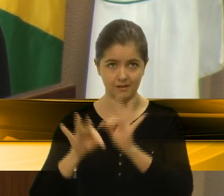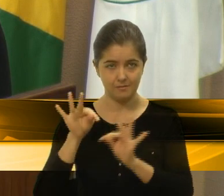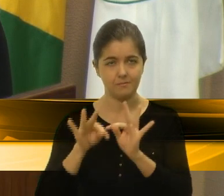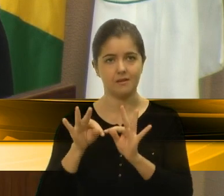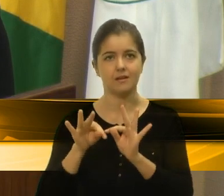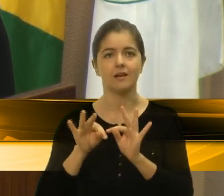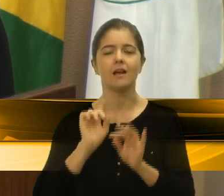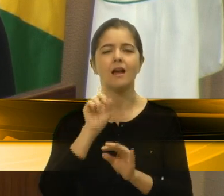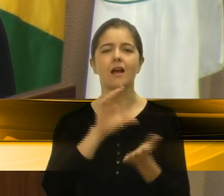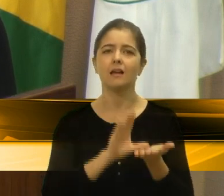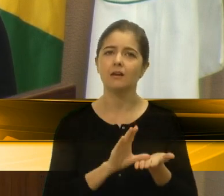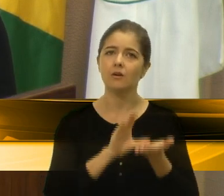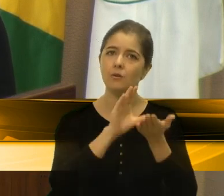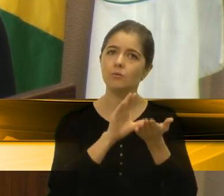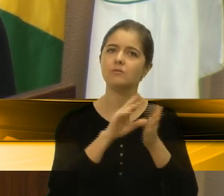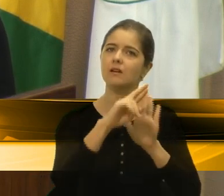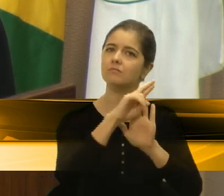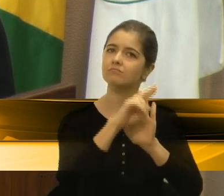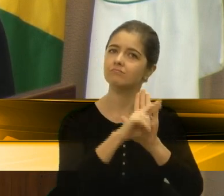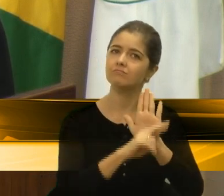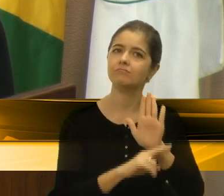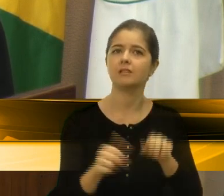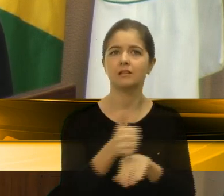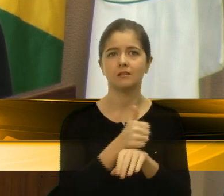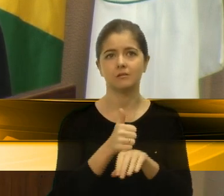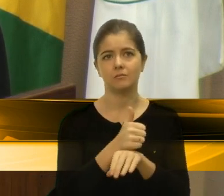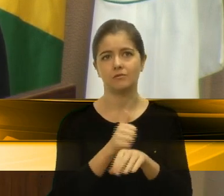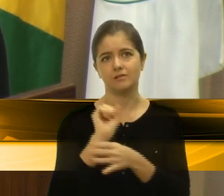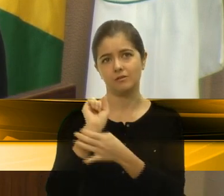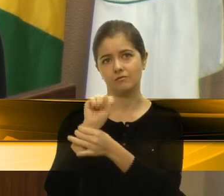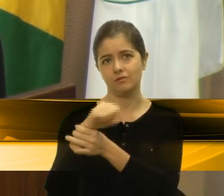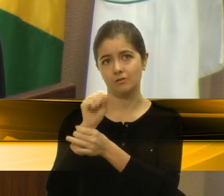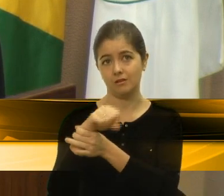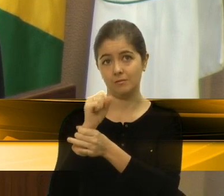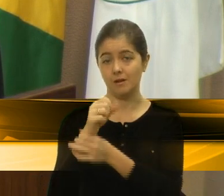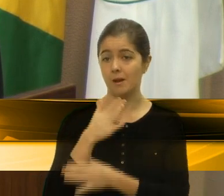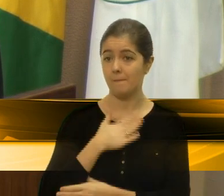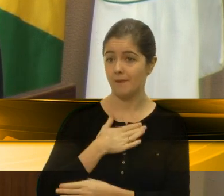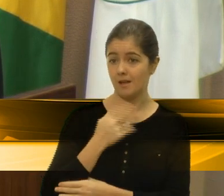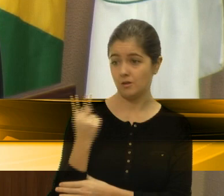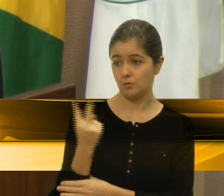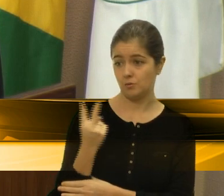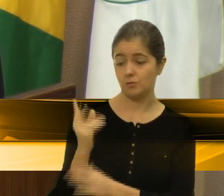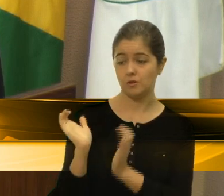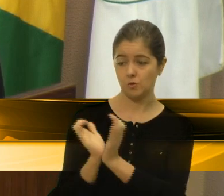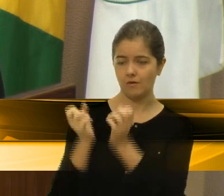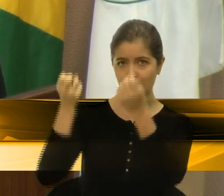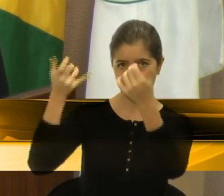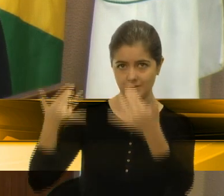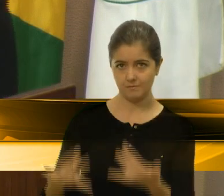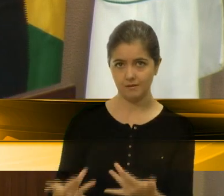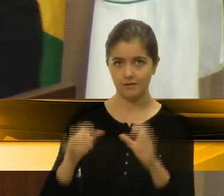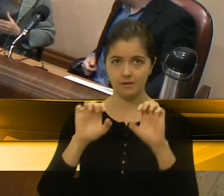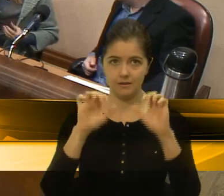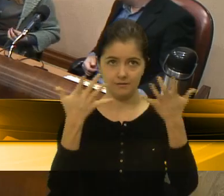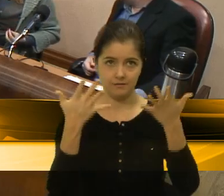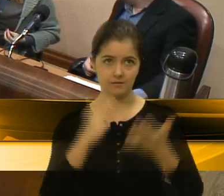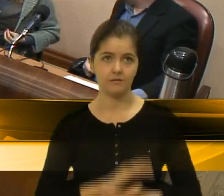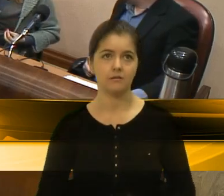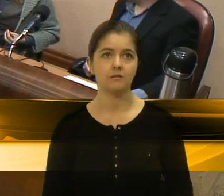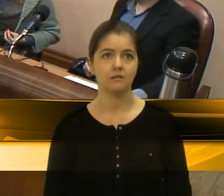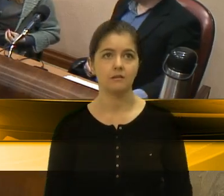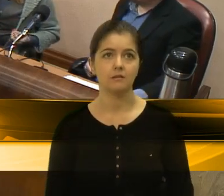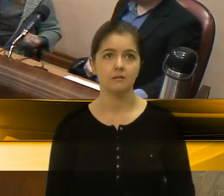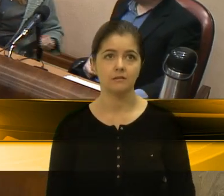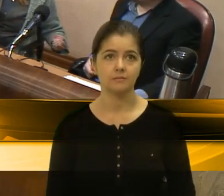que rege a atuação da nossa profissão. E as minhas colegas, então, vão falar um pouquinho mais a respeito desse evento.